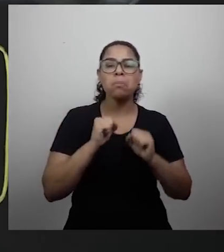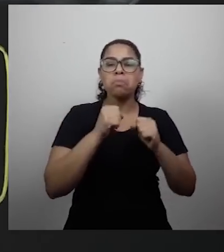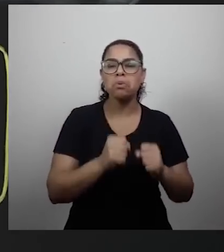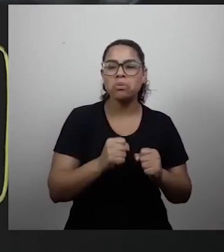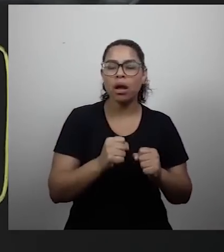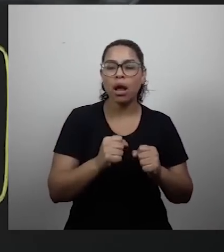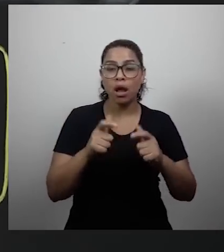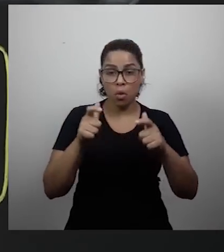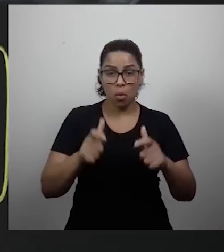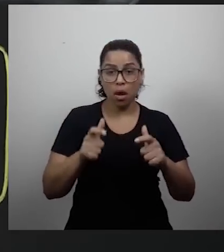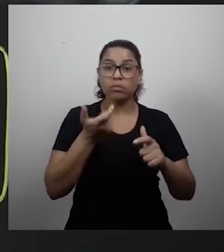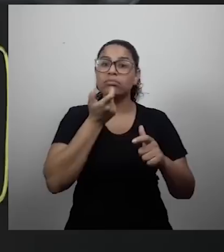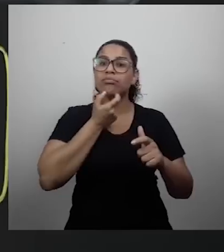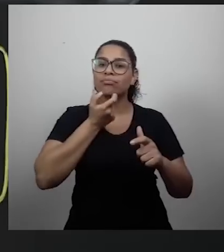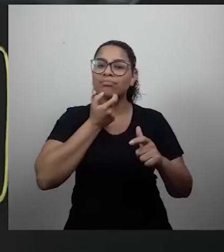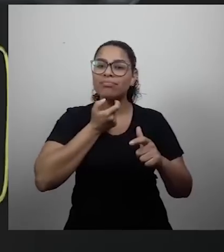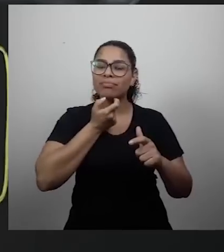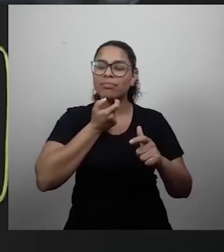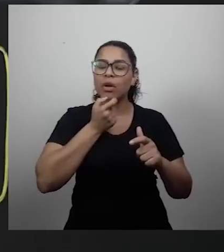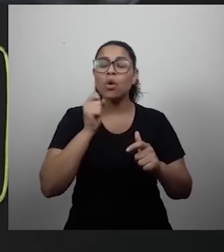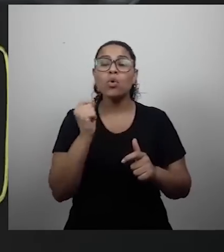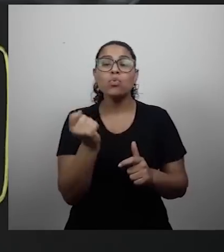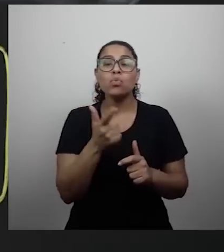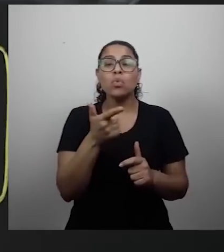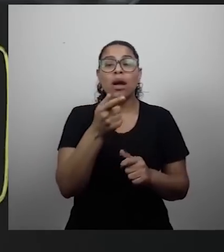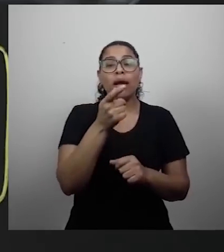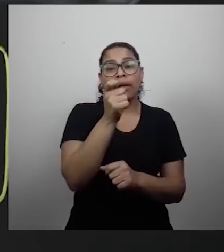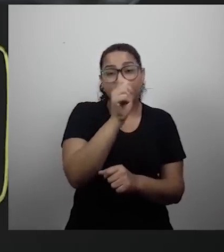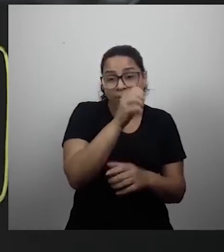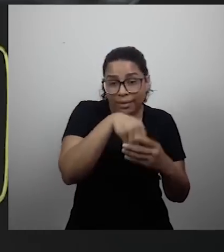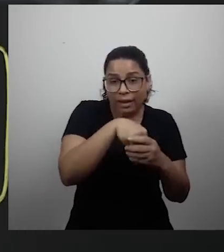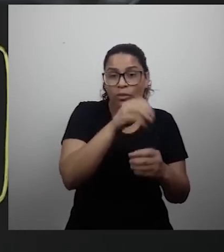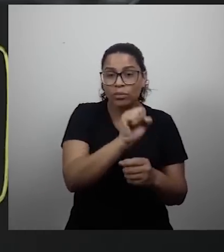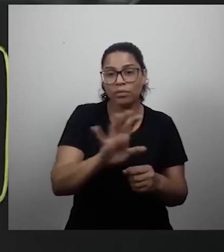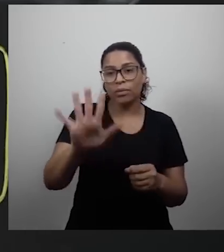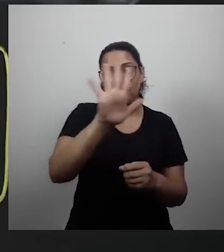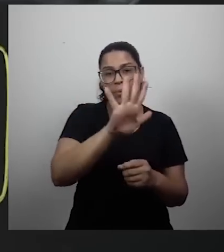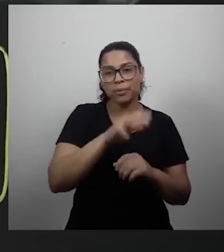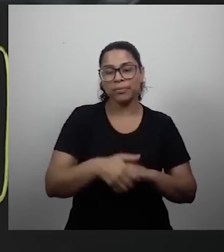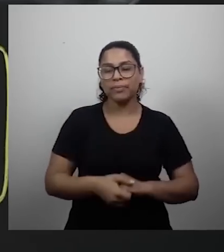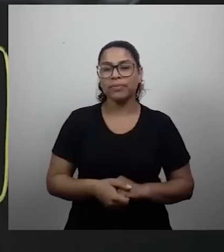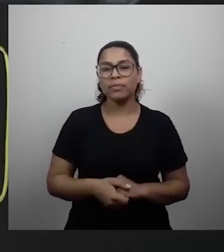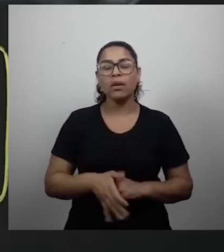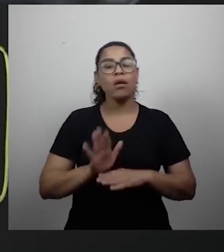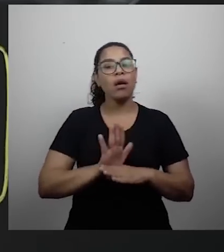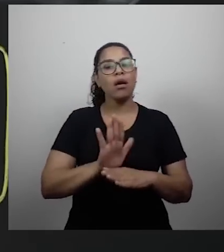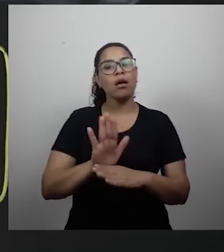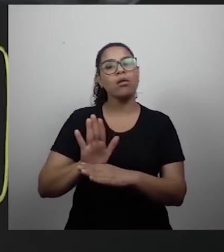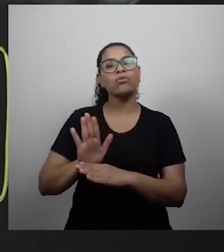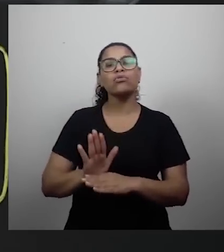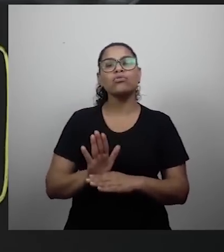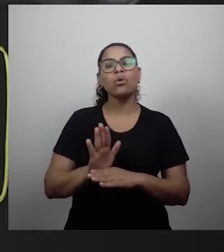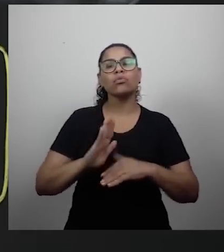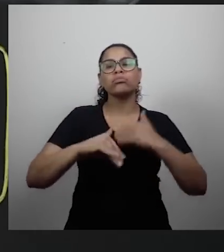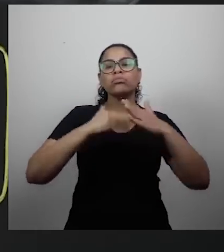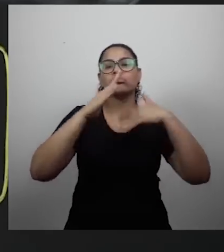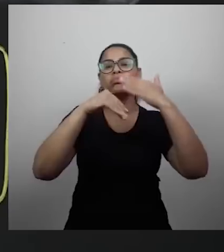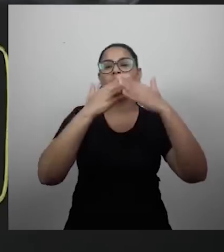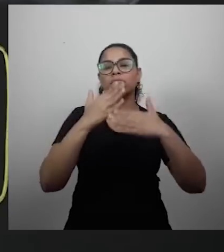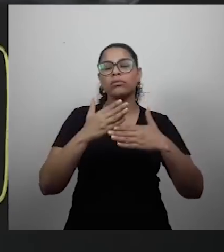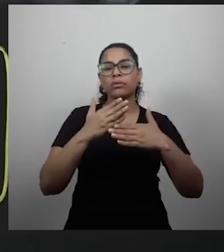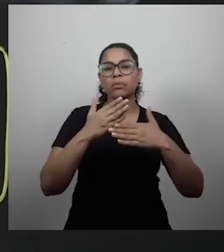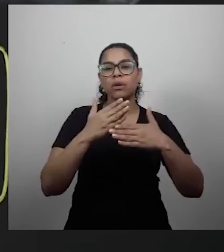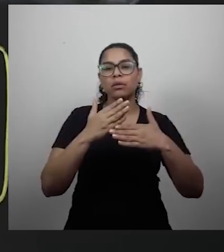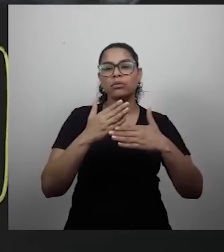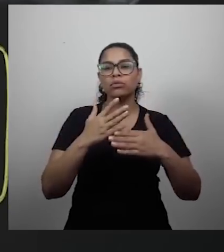Inglaterra do que em outros países europeus daquele período, certo? Isso é uma coisa que ajudou no desenvolvimento desse